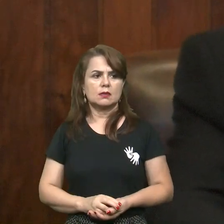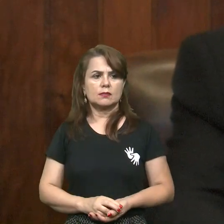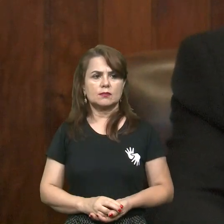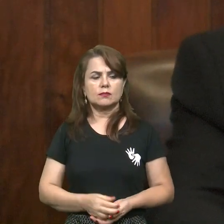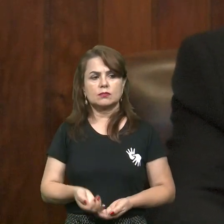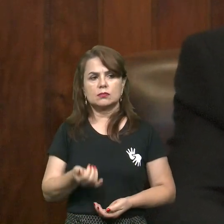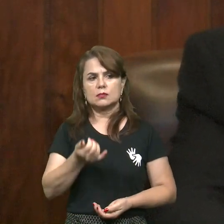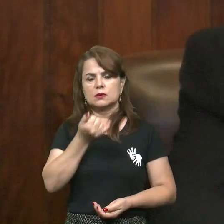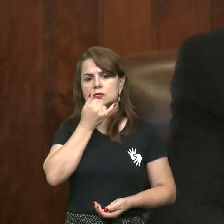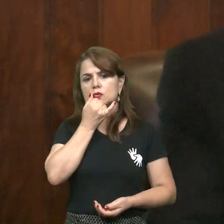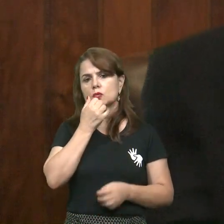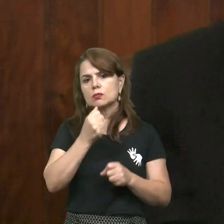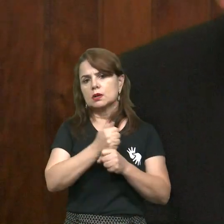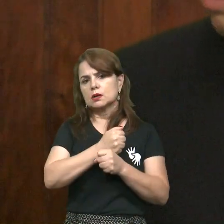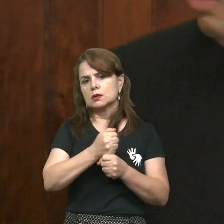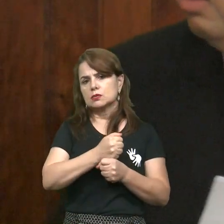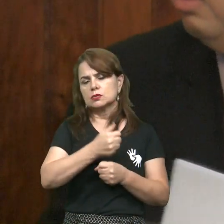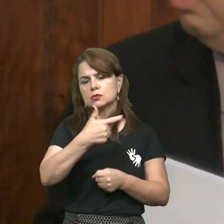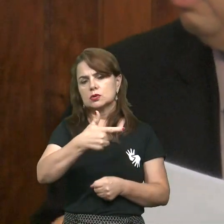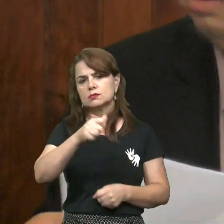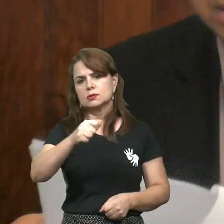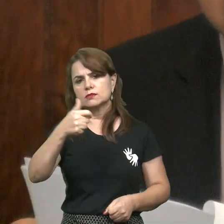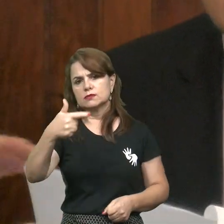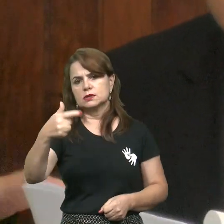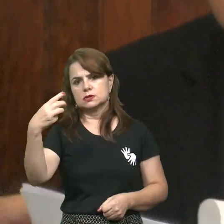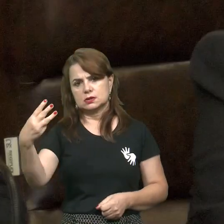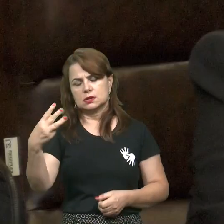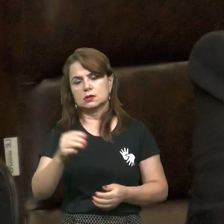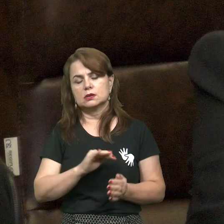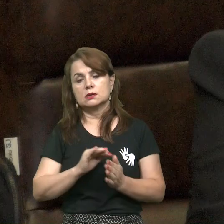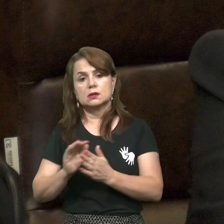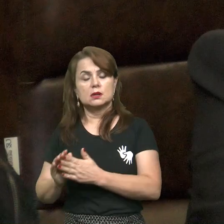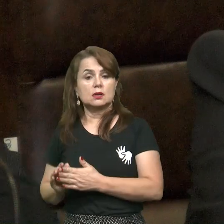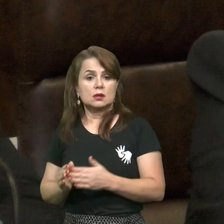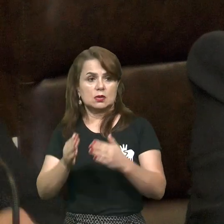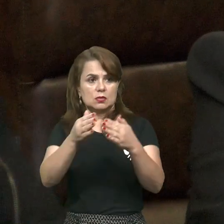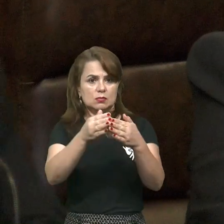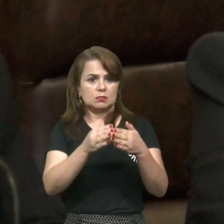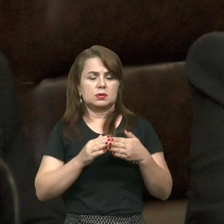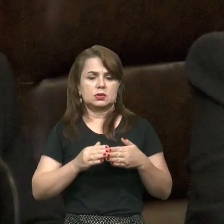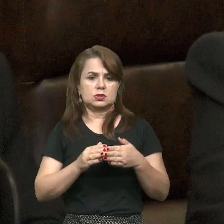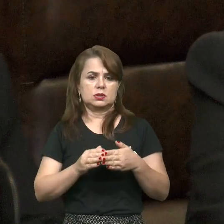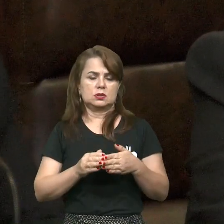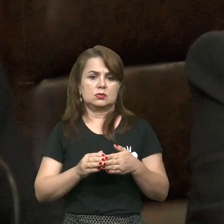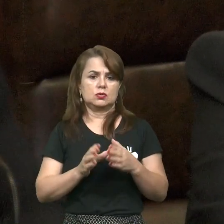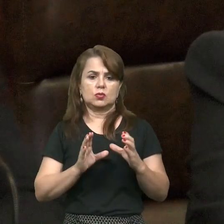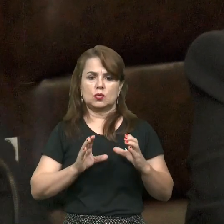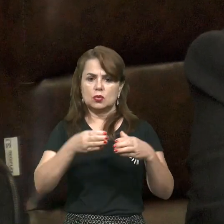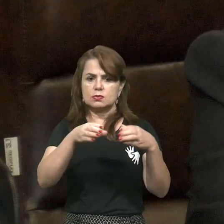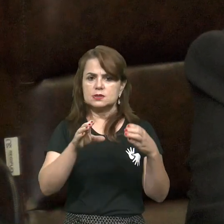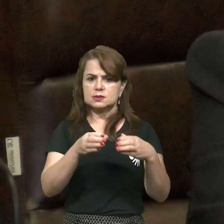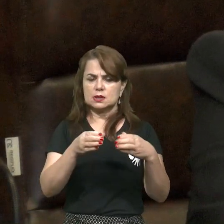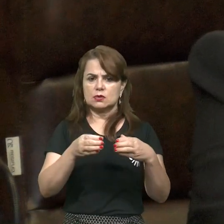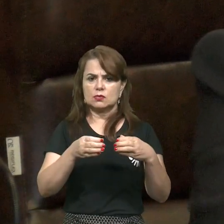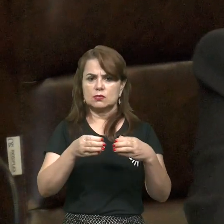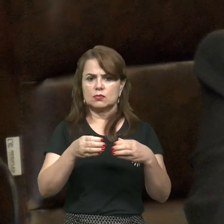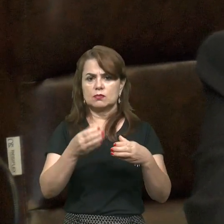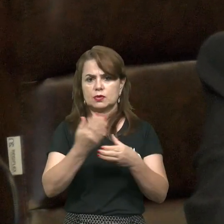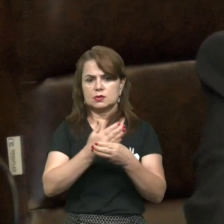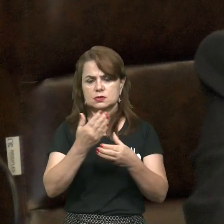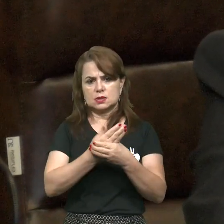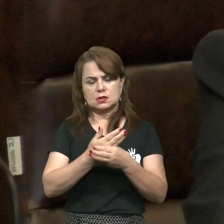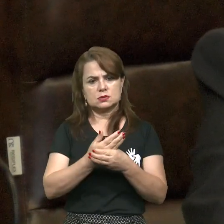Perdão, 2023. O pedido de instauração de comissão processante não comporta